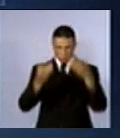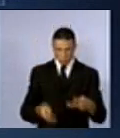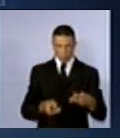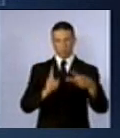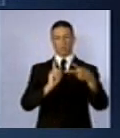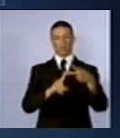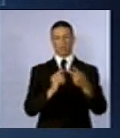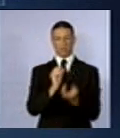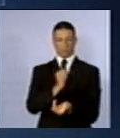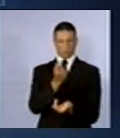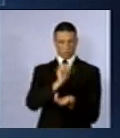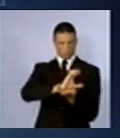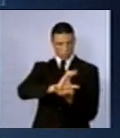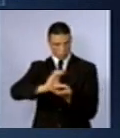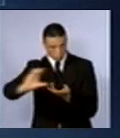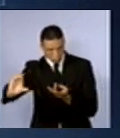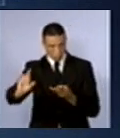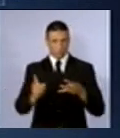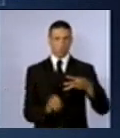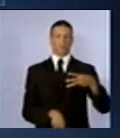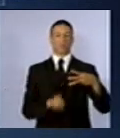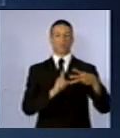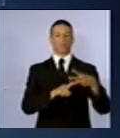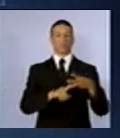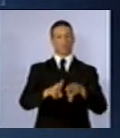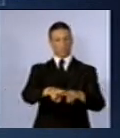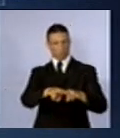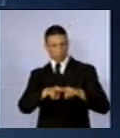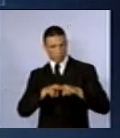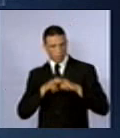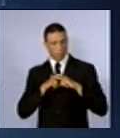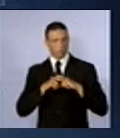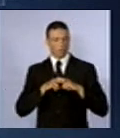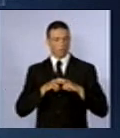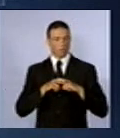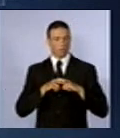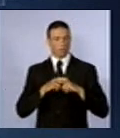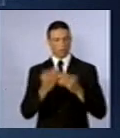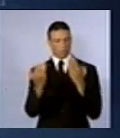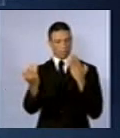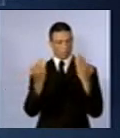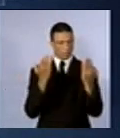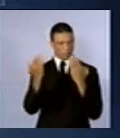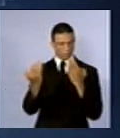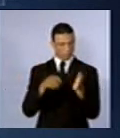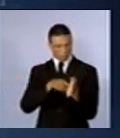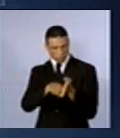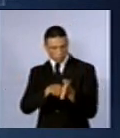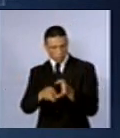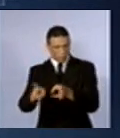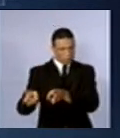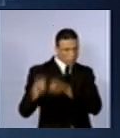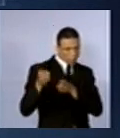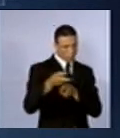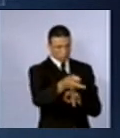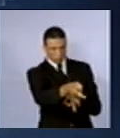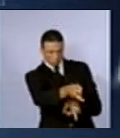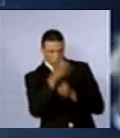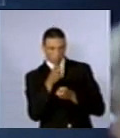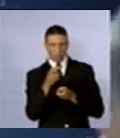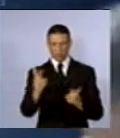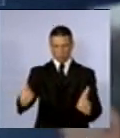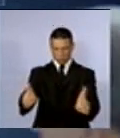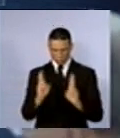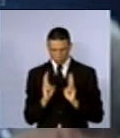aos investimentos que devem ser feitos, de forma tal que dessa análise possa sair uma convergência